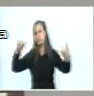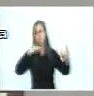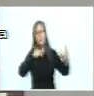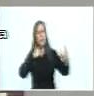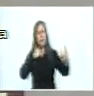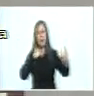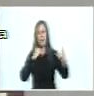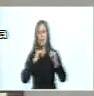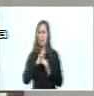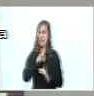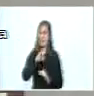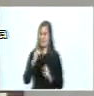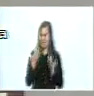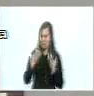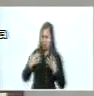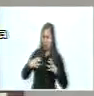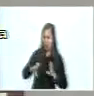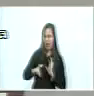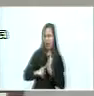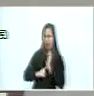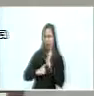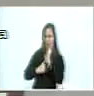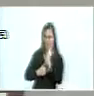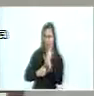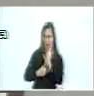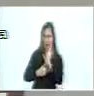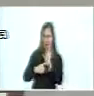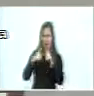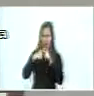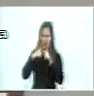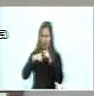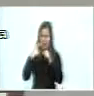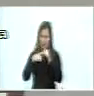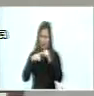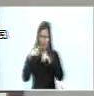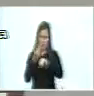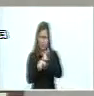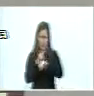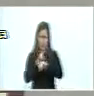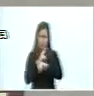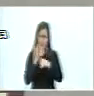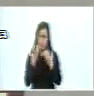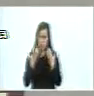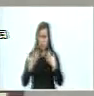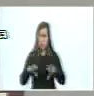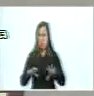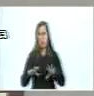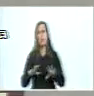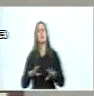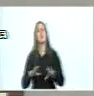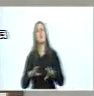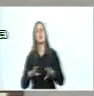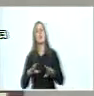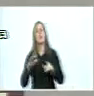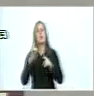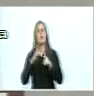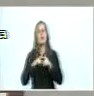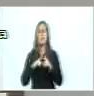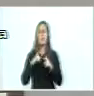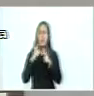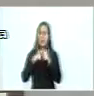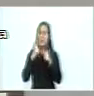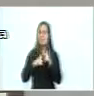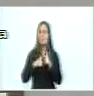E se não querem apresentar esses dados, porque realmente a coisa de Viçosa está feia, apesar de que nós não precisamos de dados, que nós moramos, porque nós estamos vendo que a porqueira que está na